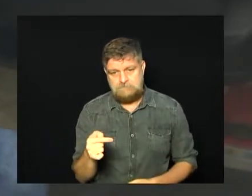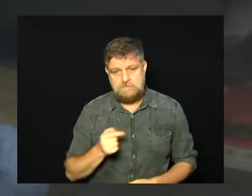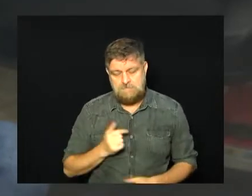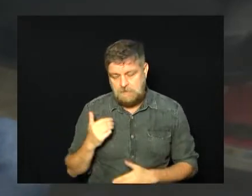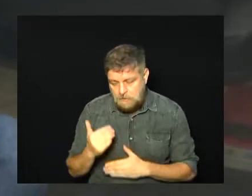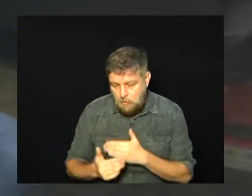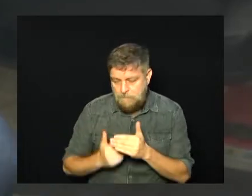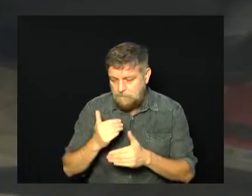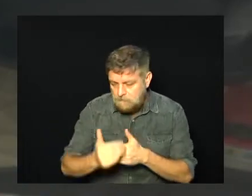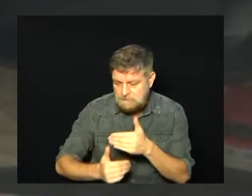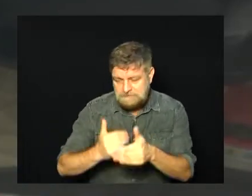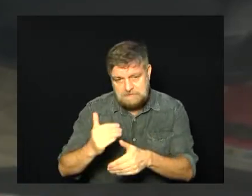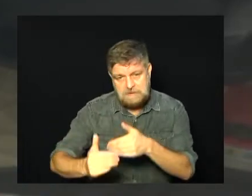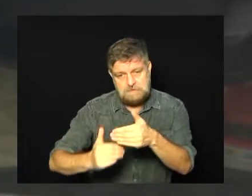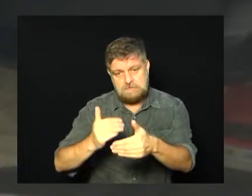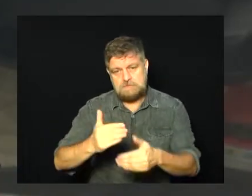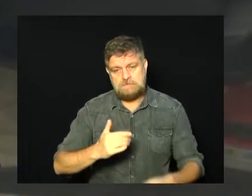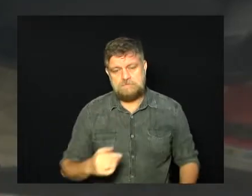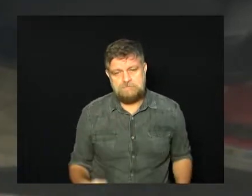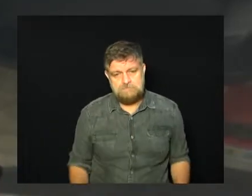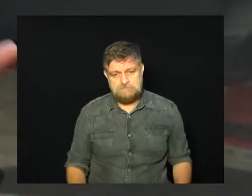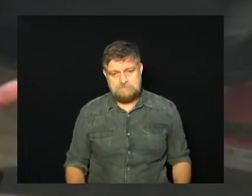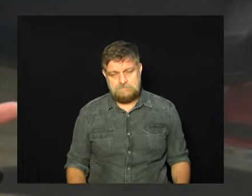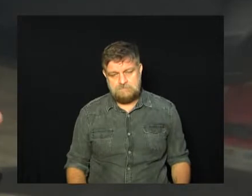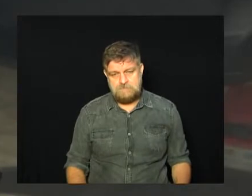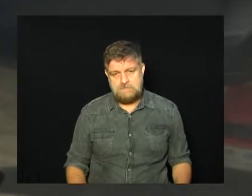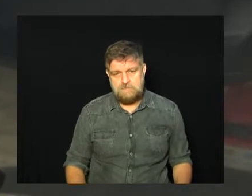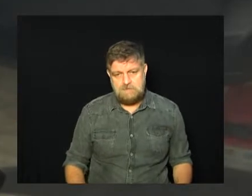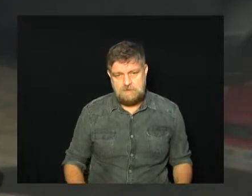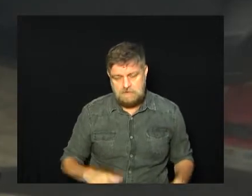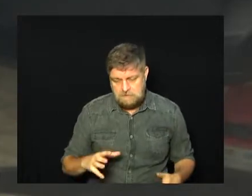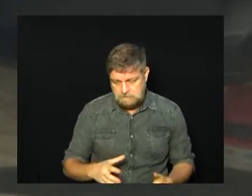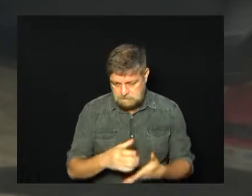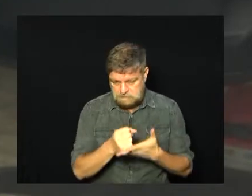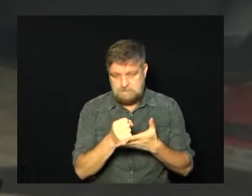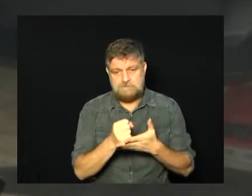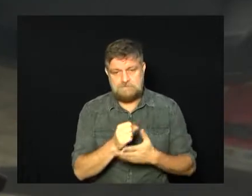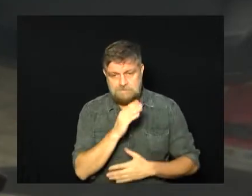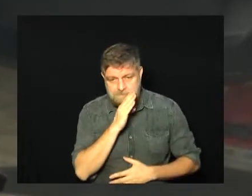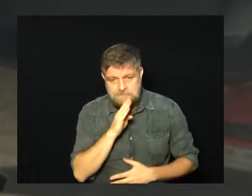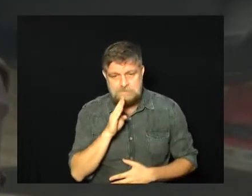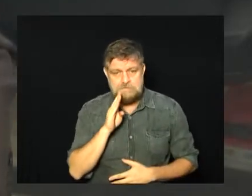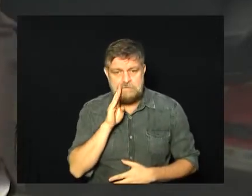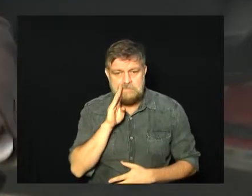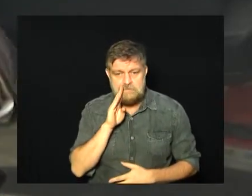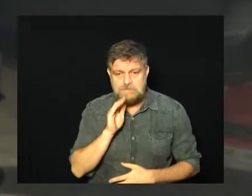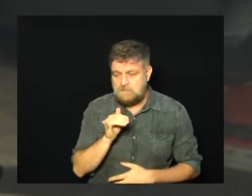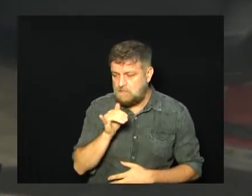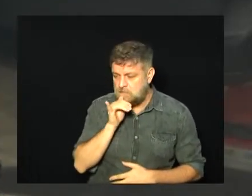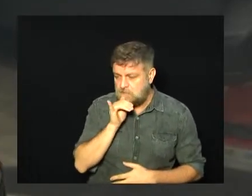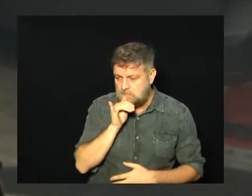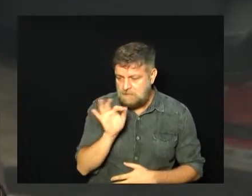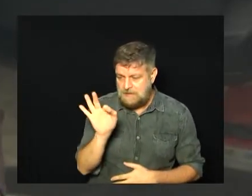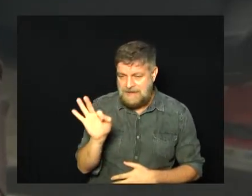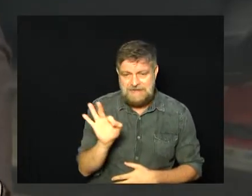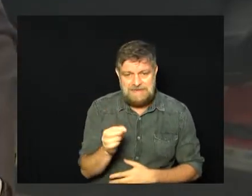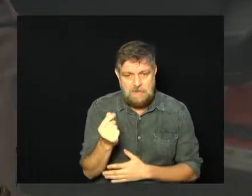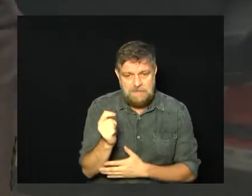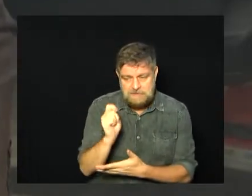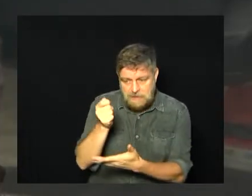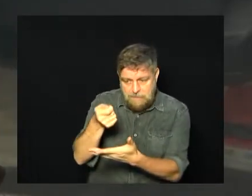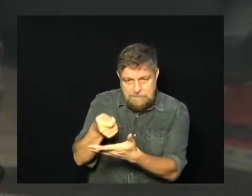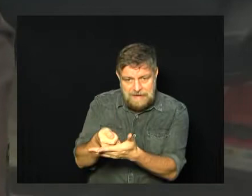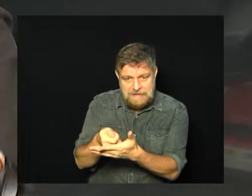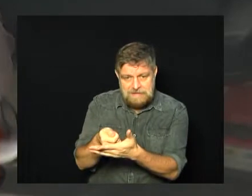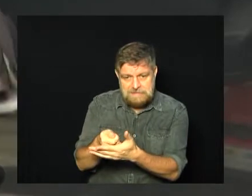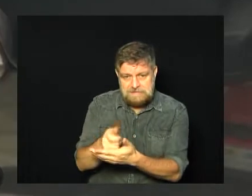processo de recuperação para os bares. Então, eventualmente, as taxas que o Dirceu falou que